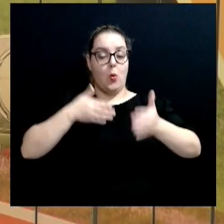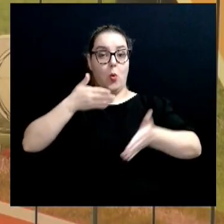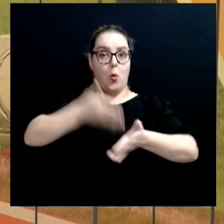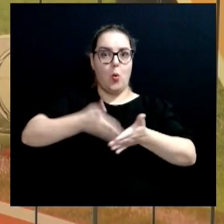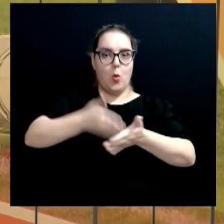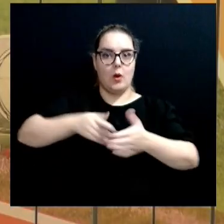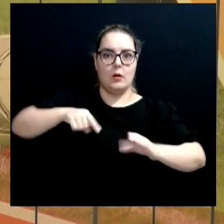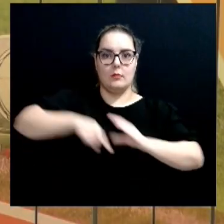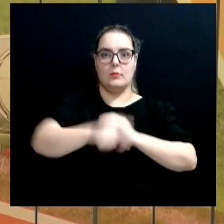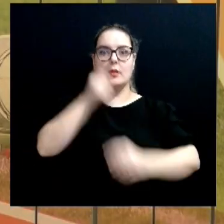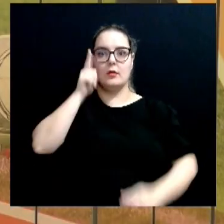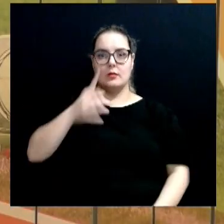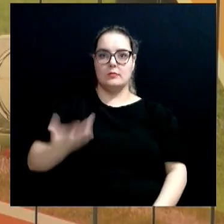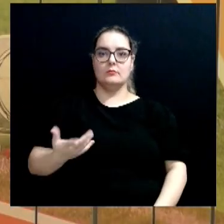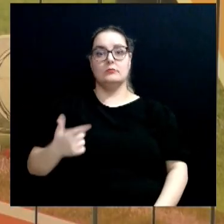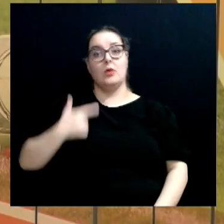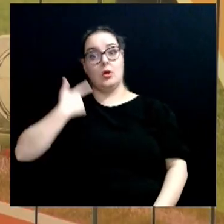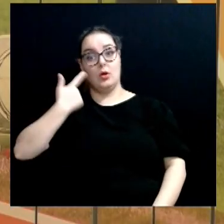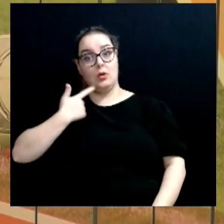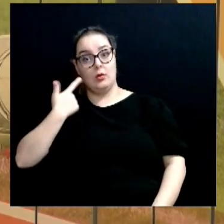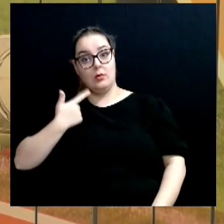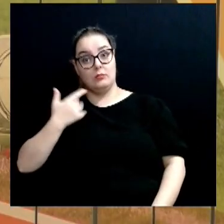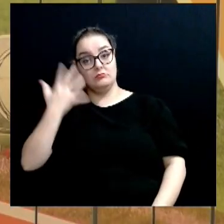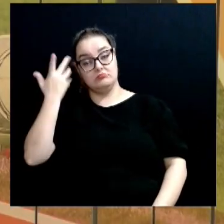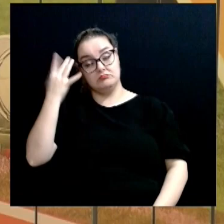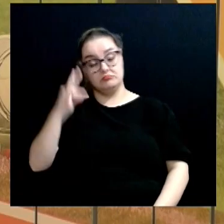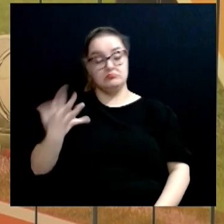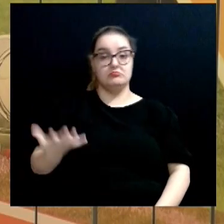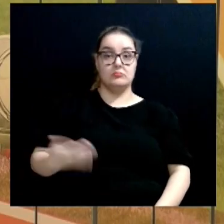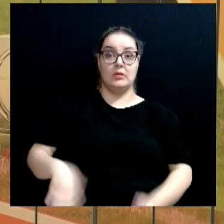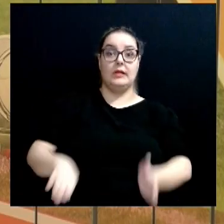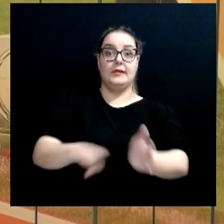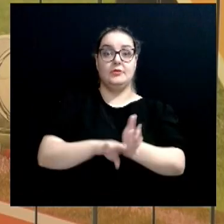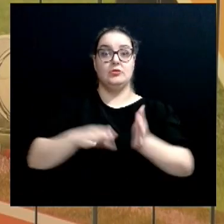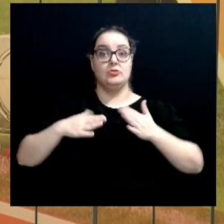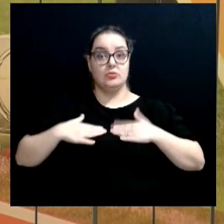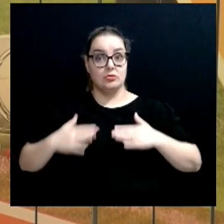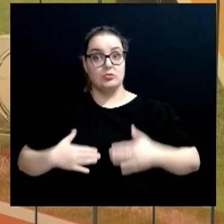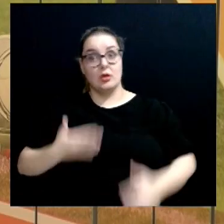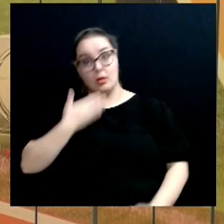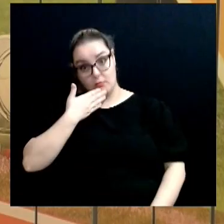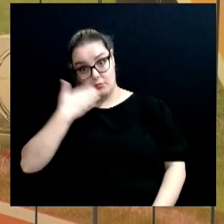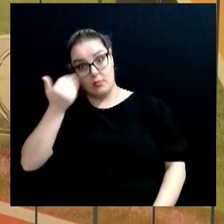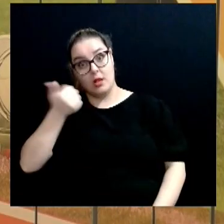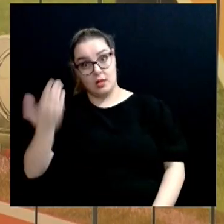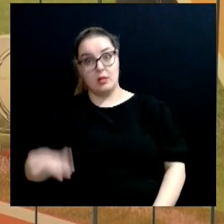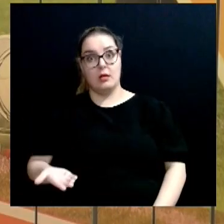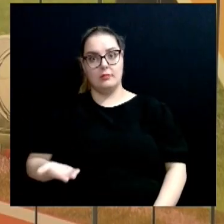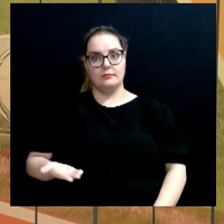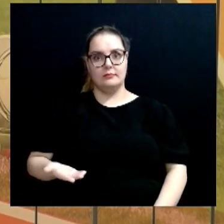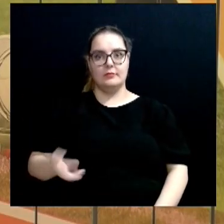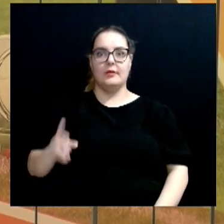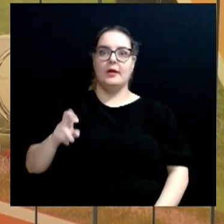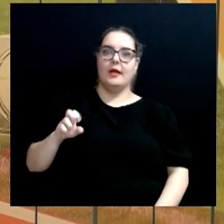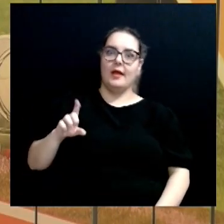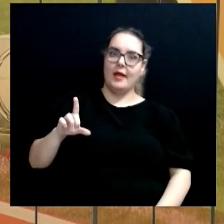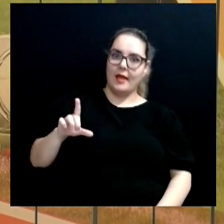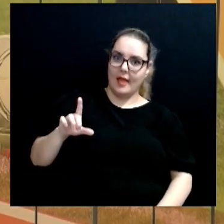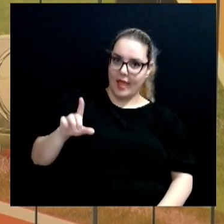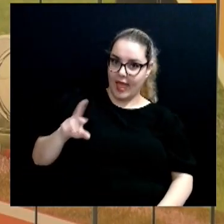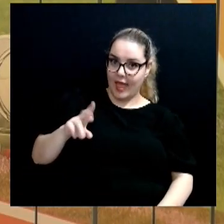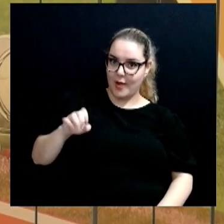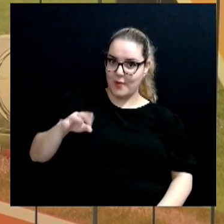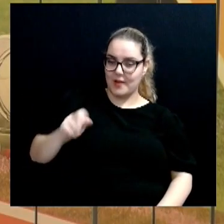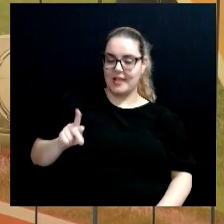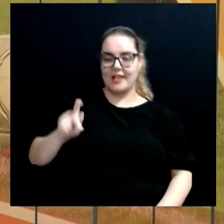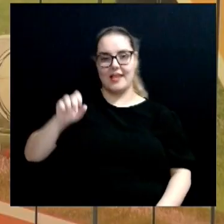Os ingleses, na teoria, chegam fisicamente melhores, né? E com Harry Kane, Bellingham em